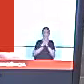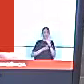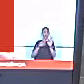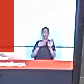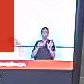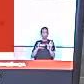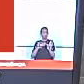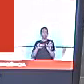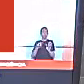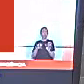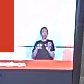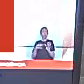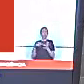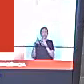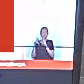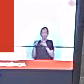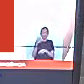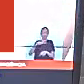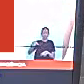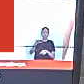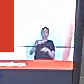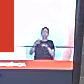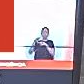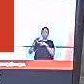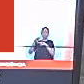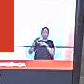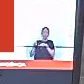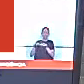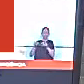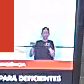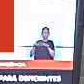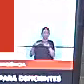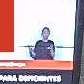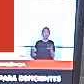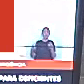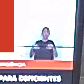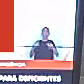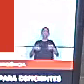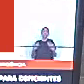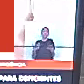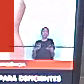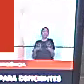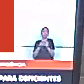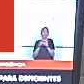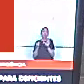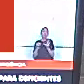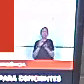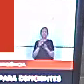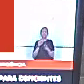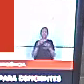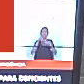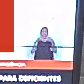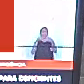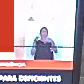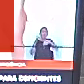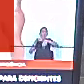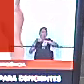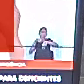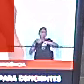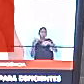garantido igual a todos vocês que estão sentados aqui, não deveria haver restrições em relação ao quadro de horários, não deveria